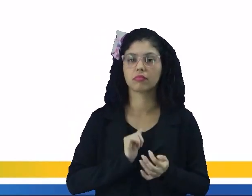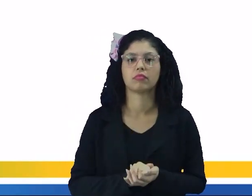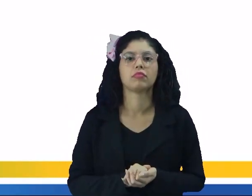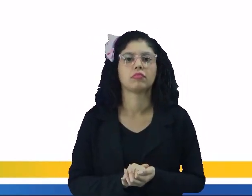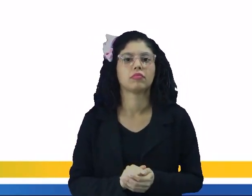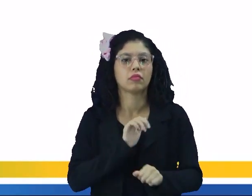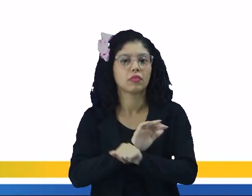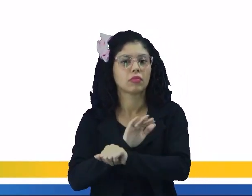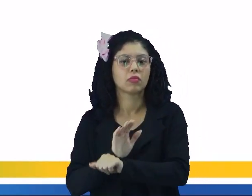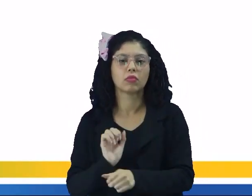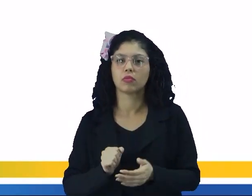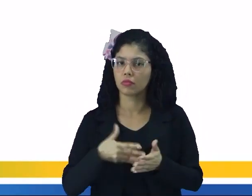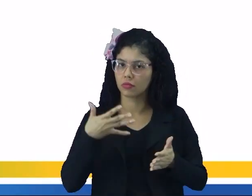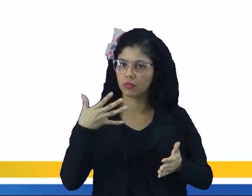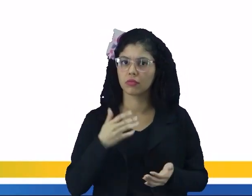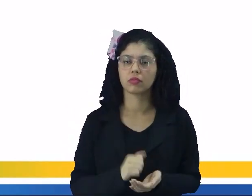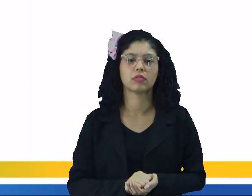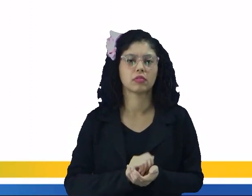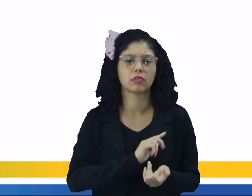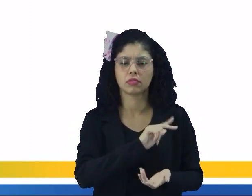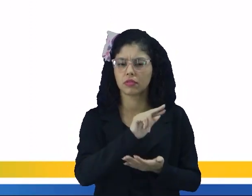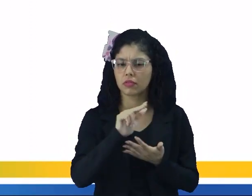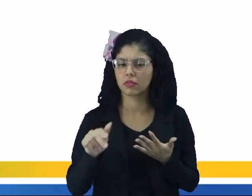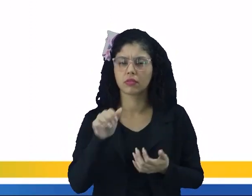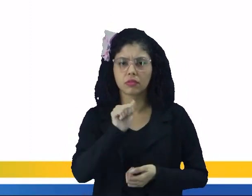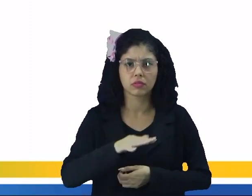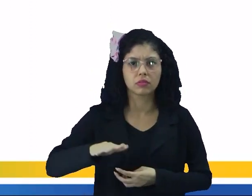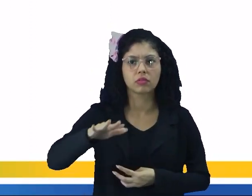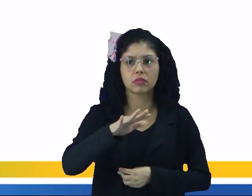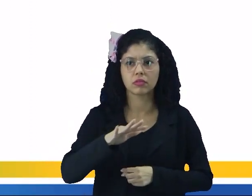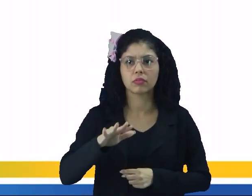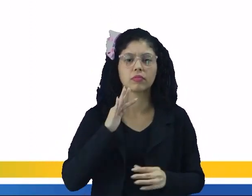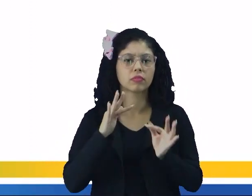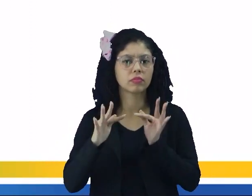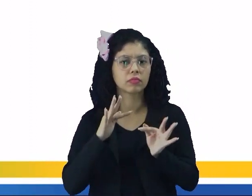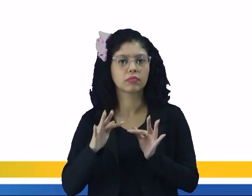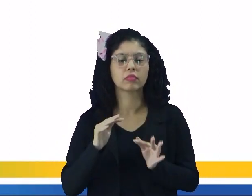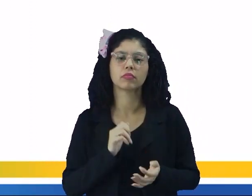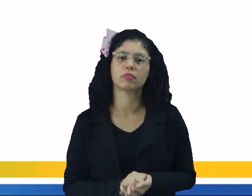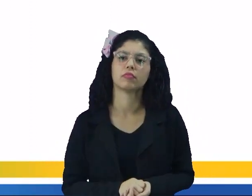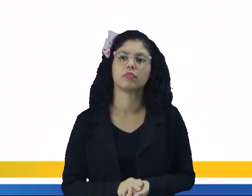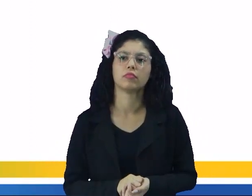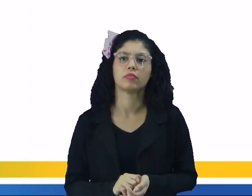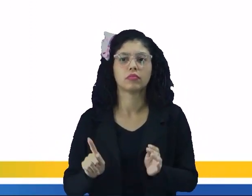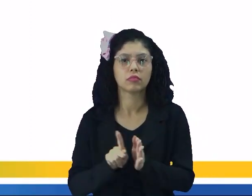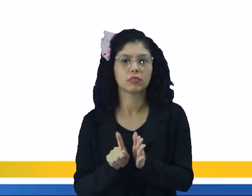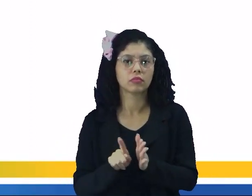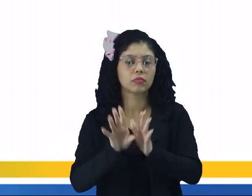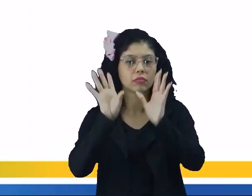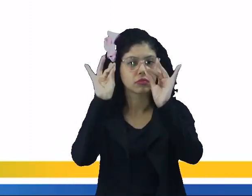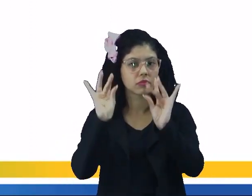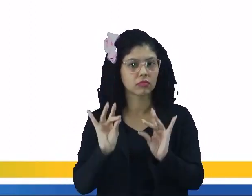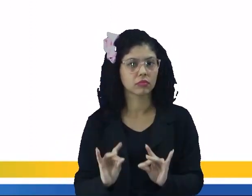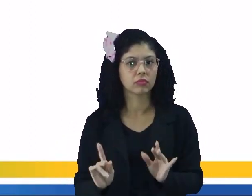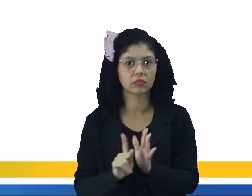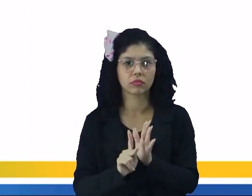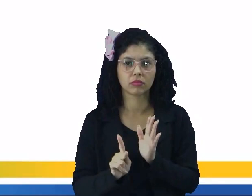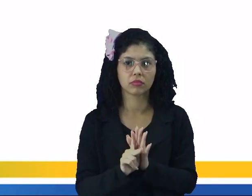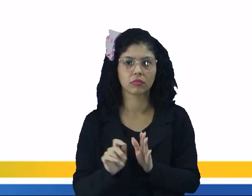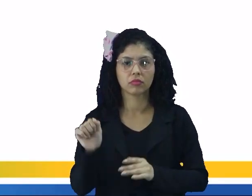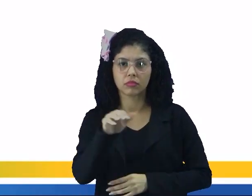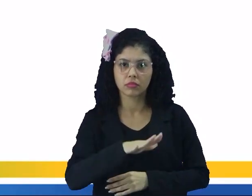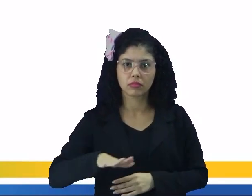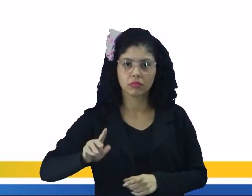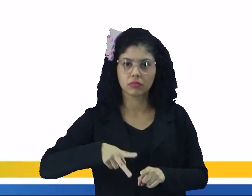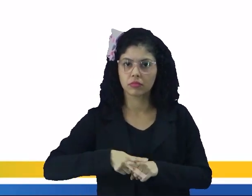ele contribuiu muito para vários campos, né, da física. Entre eles, a gente pode destacar justamente o campo